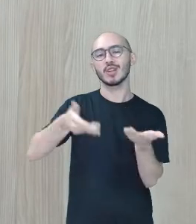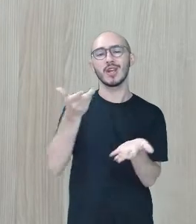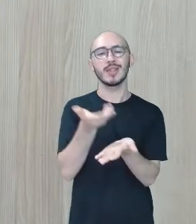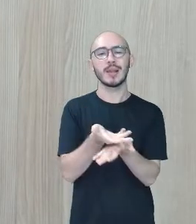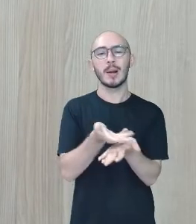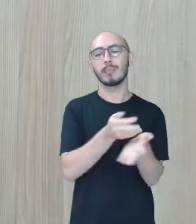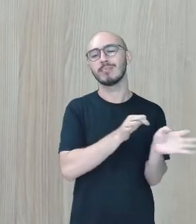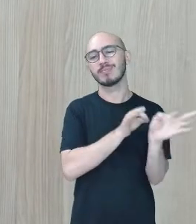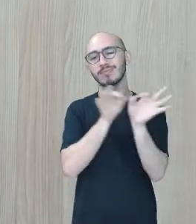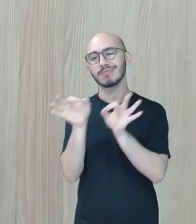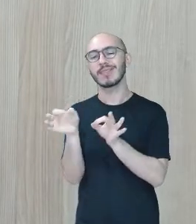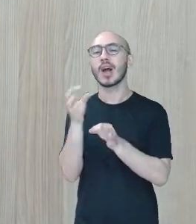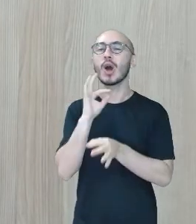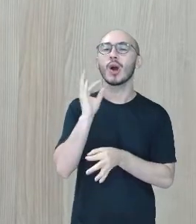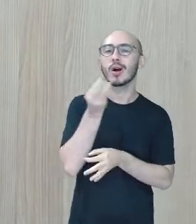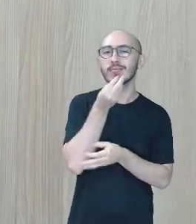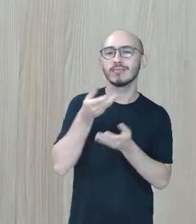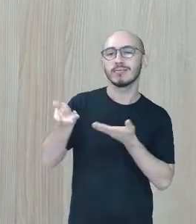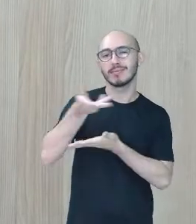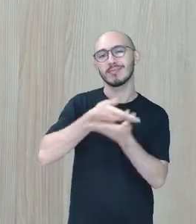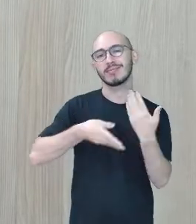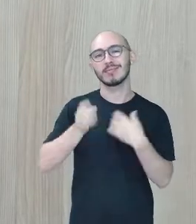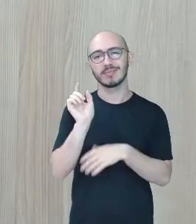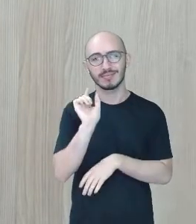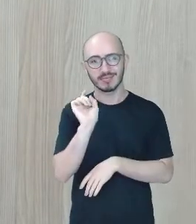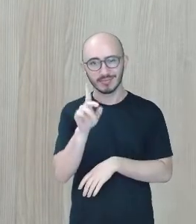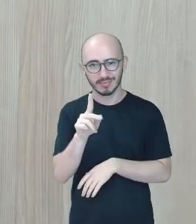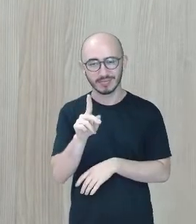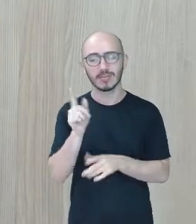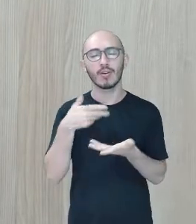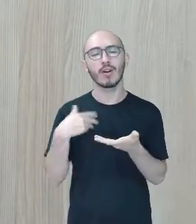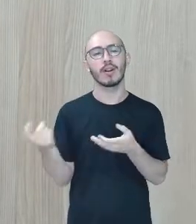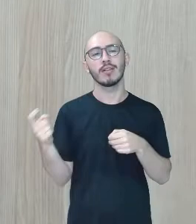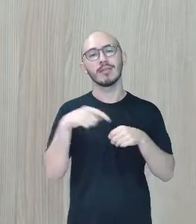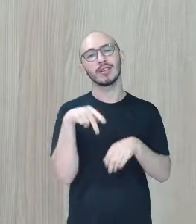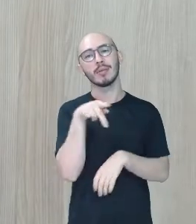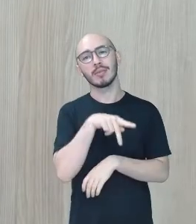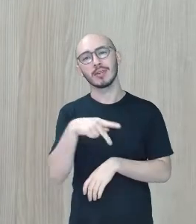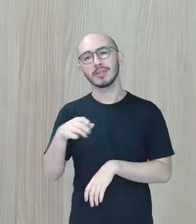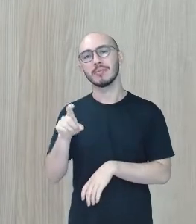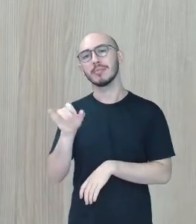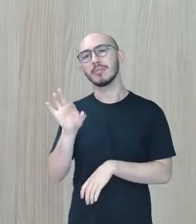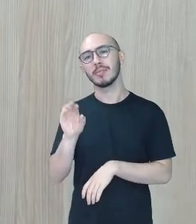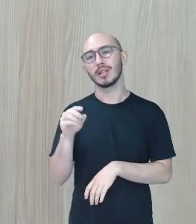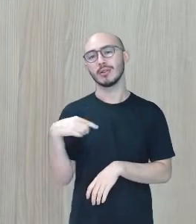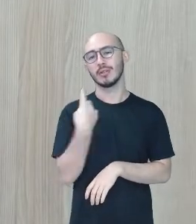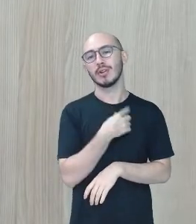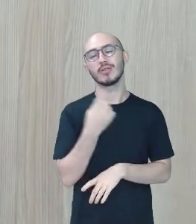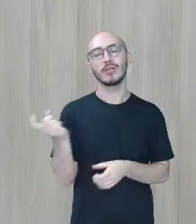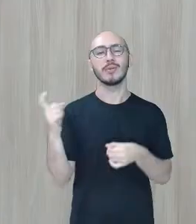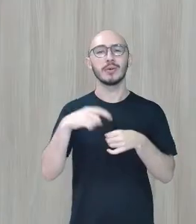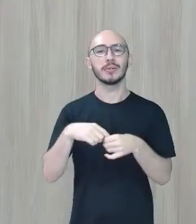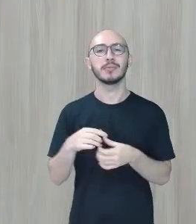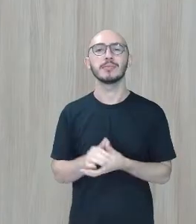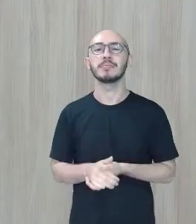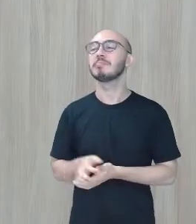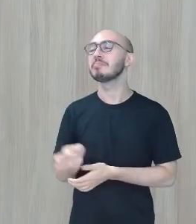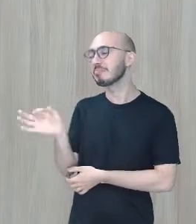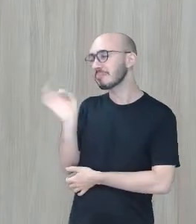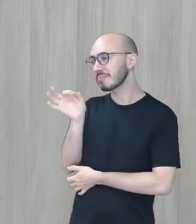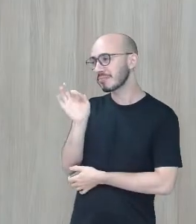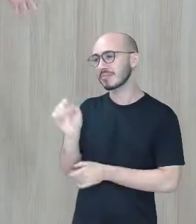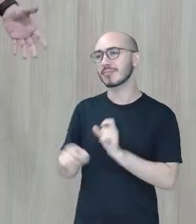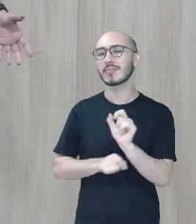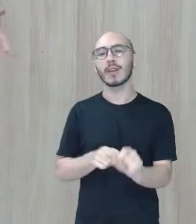e compartilhar um pouquinho do conhecimento com vocês também, tá certo? Então vou passar aqui para o professor Pedro e já a gente volta. É isso aí, Briane.